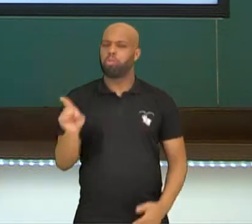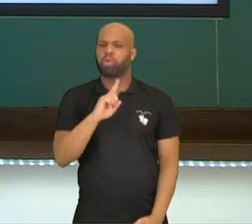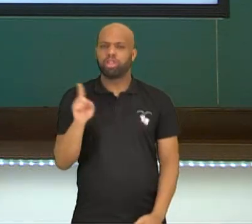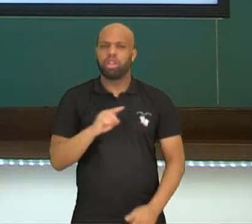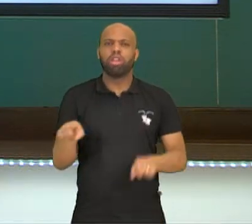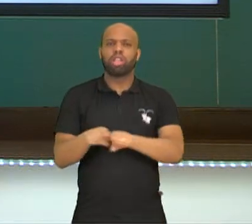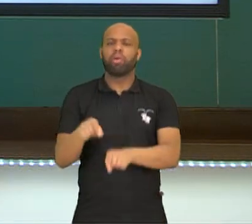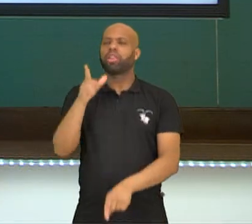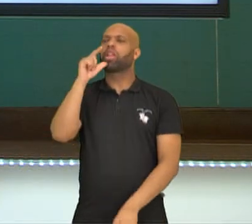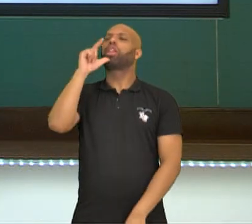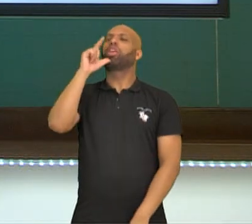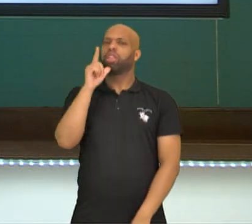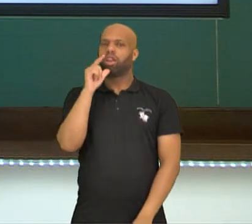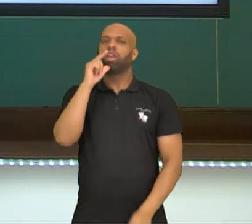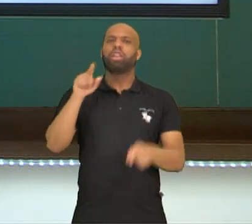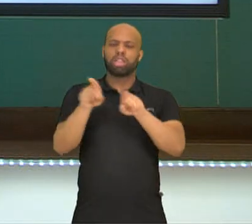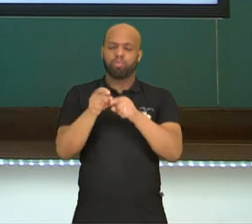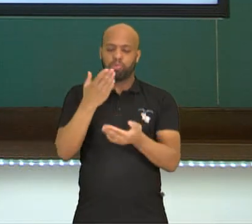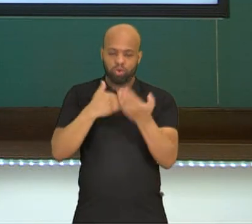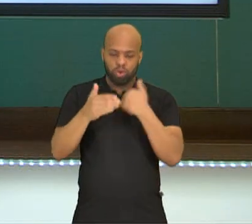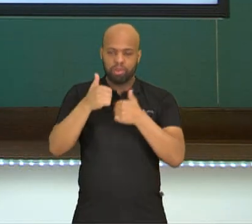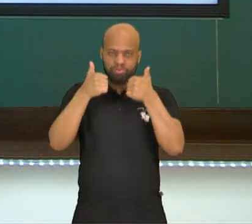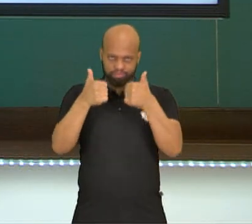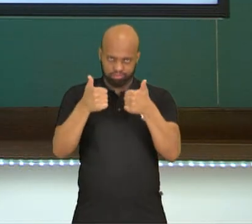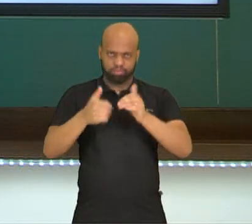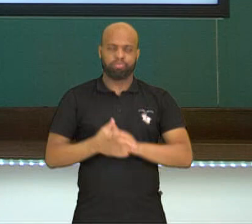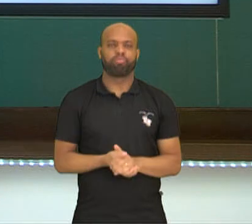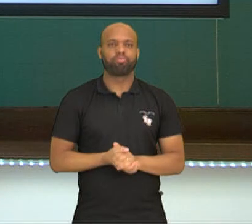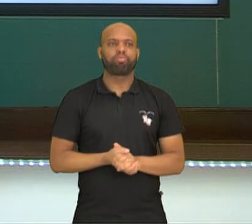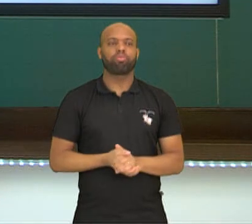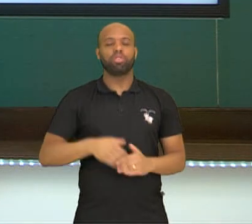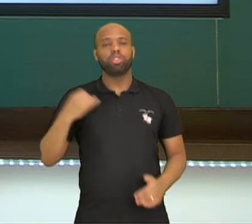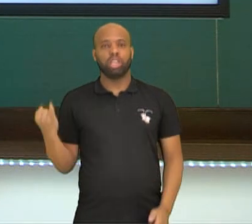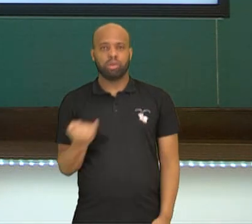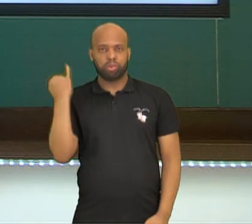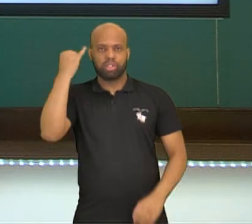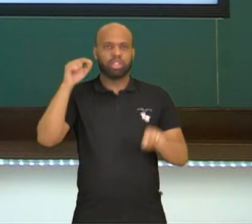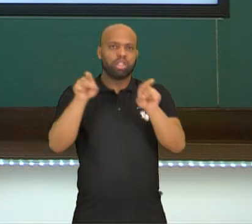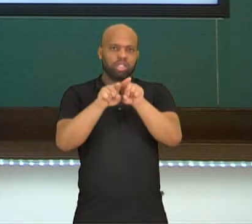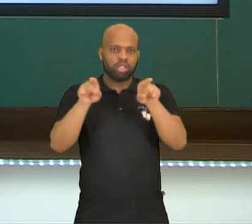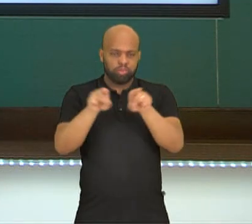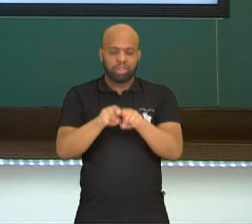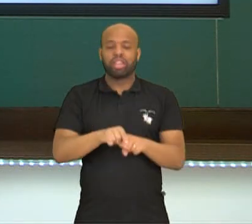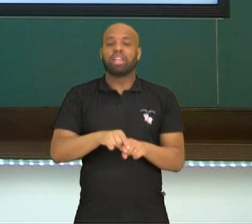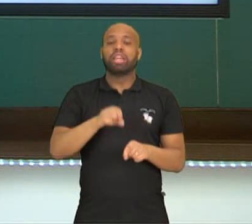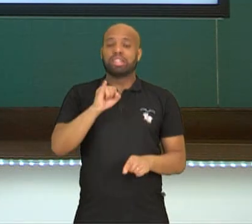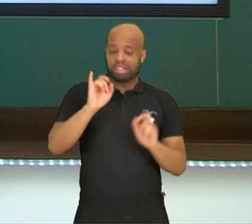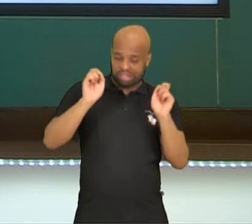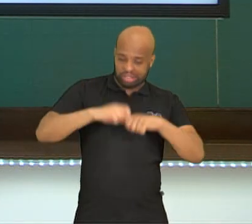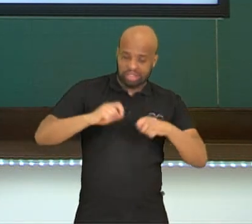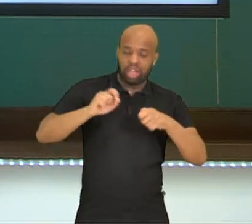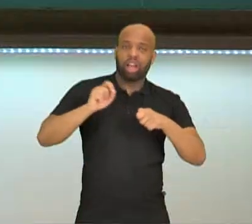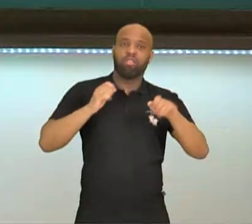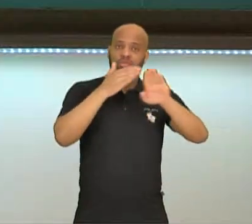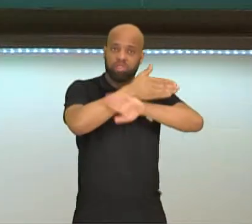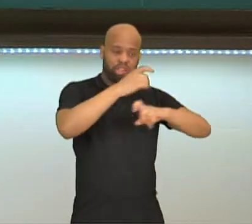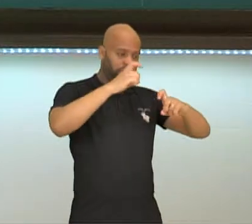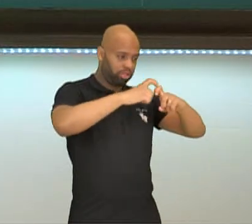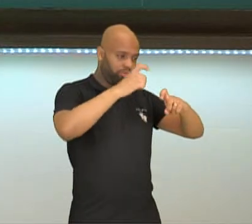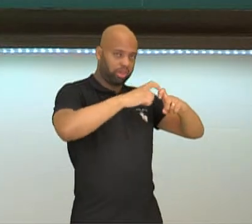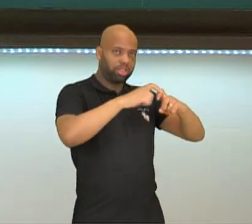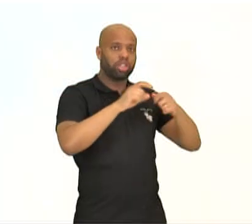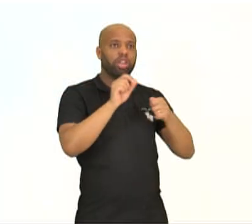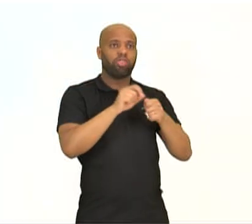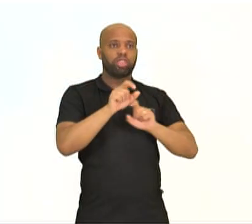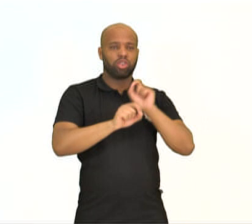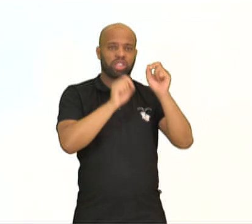ter uma boa alimentação. É importante, se ela puder, né, realizar uma consulta médica para